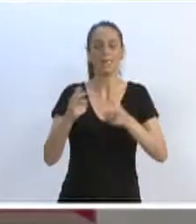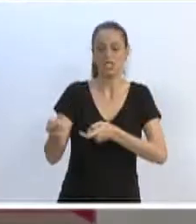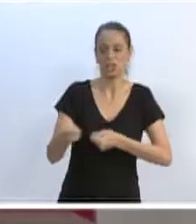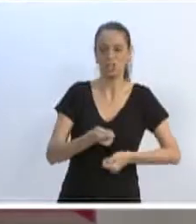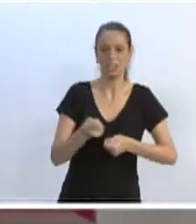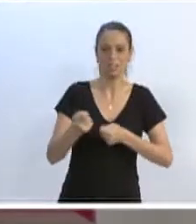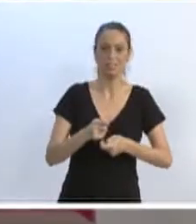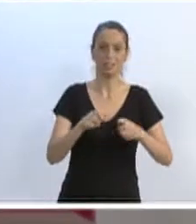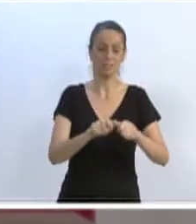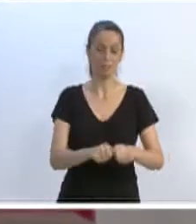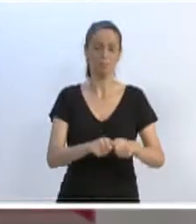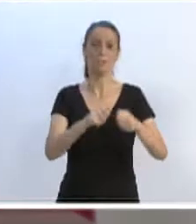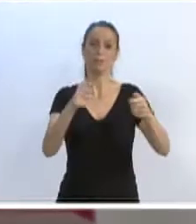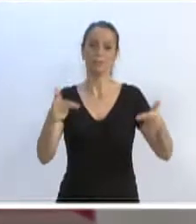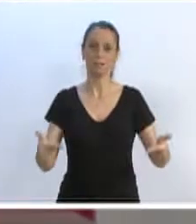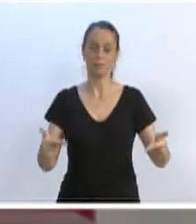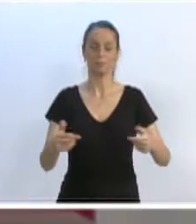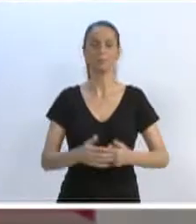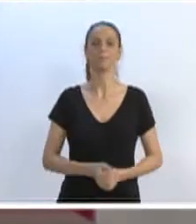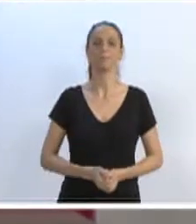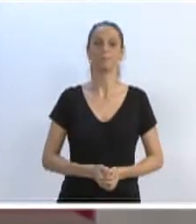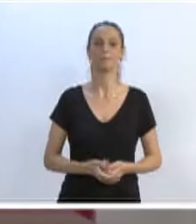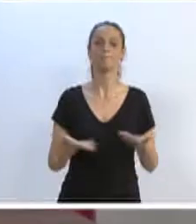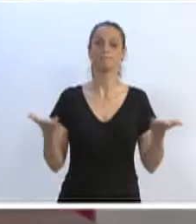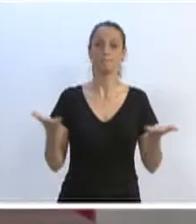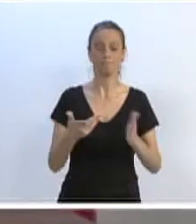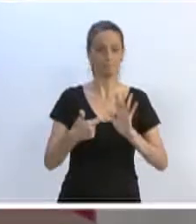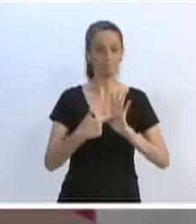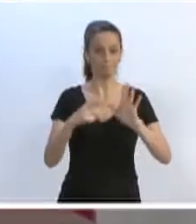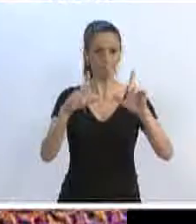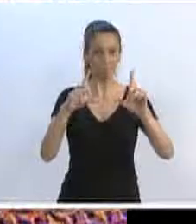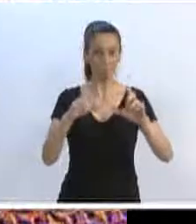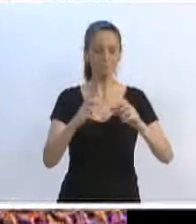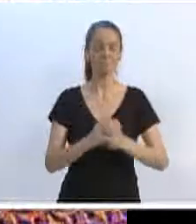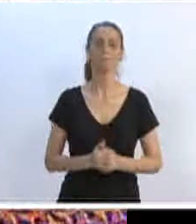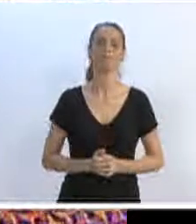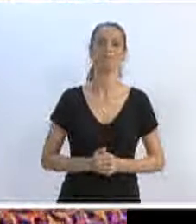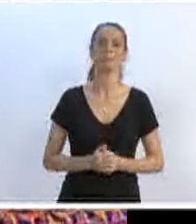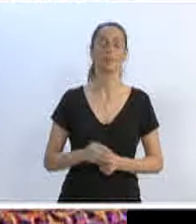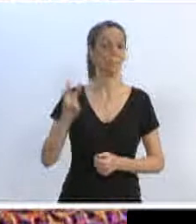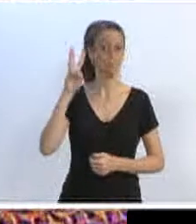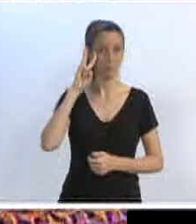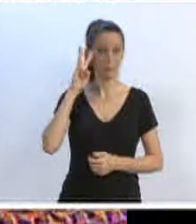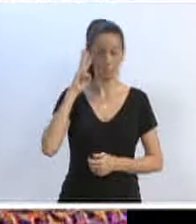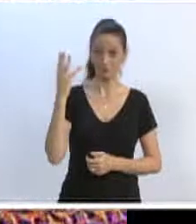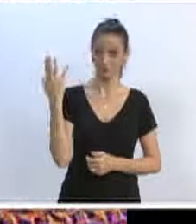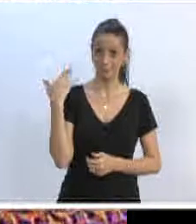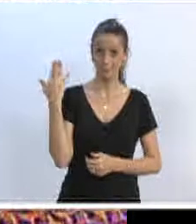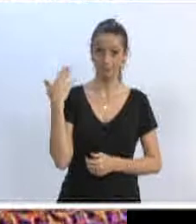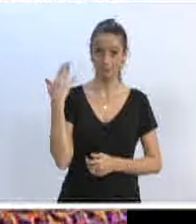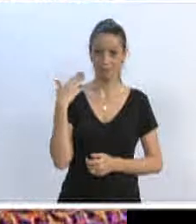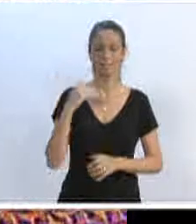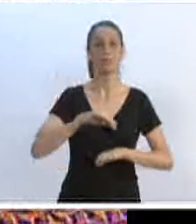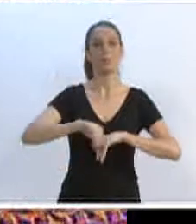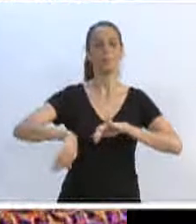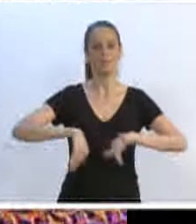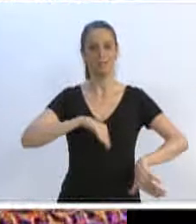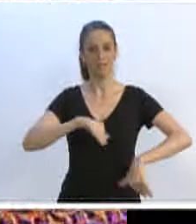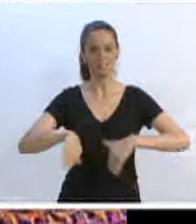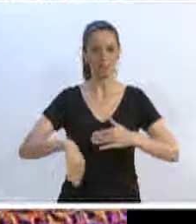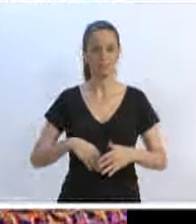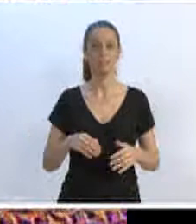da Uniaselv. Queria que ele soltasse ali, que ocorreu na terça-feira, nas piscinas dos Campos